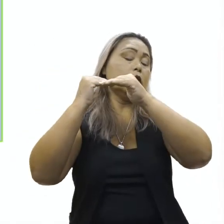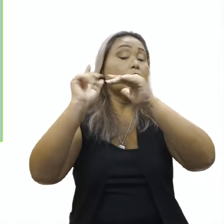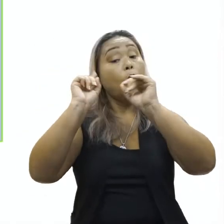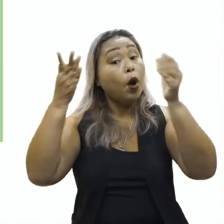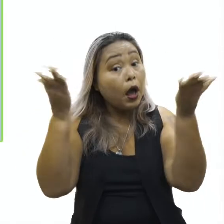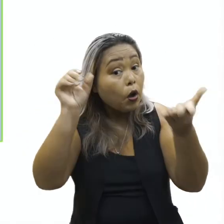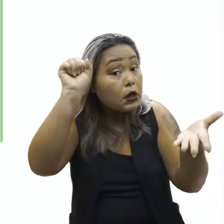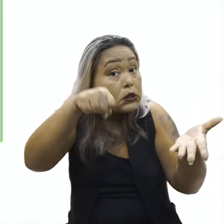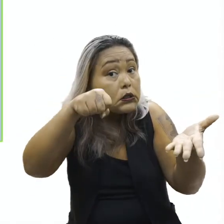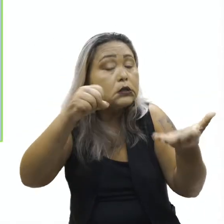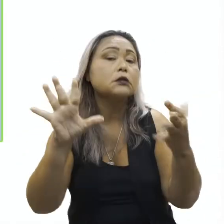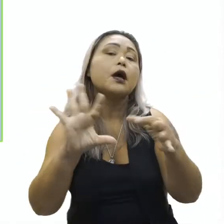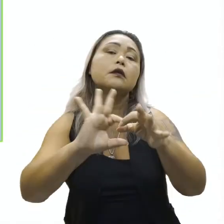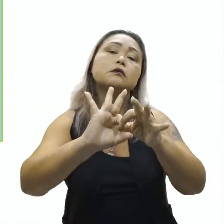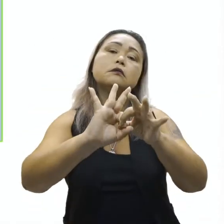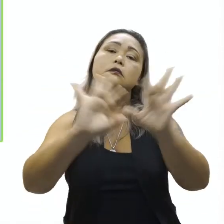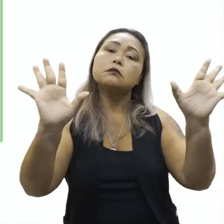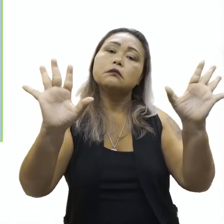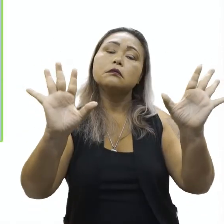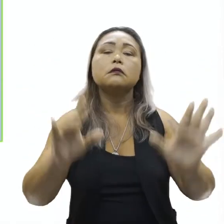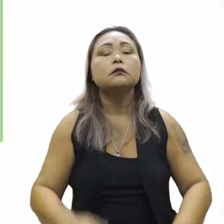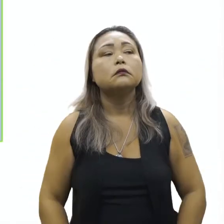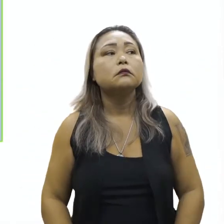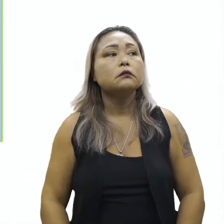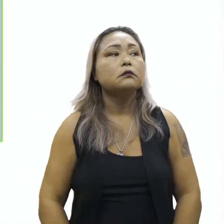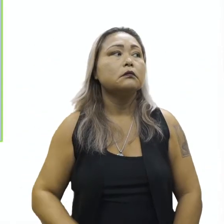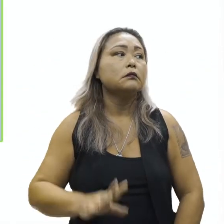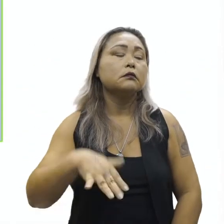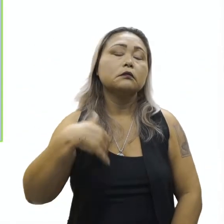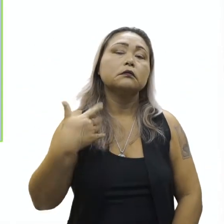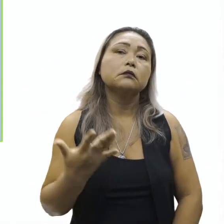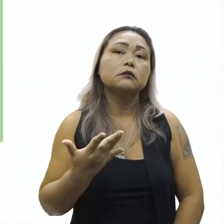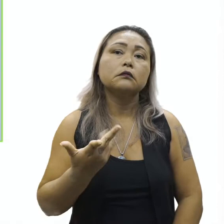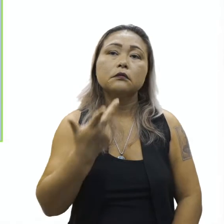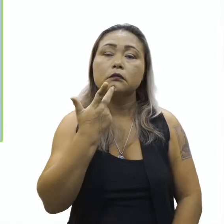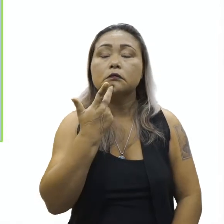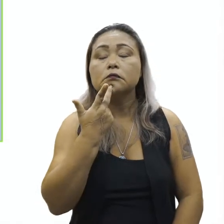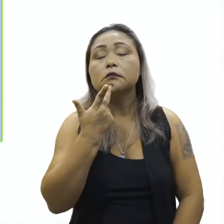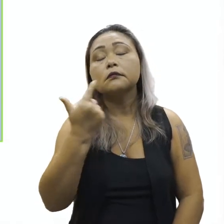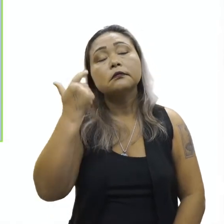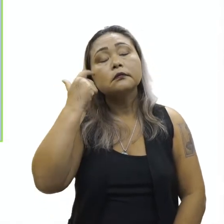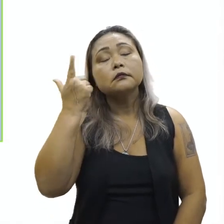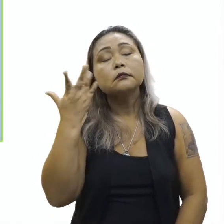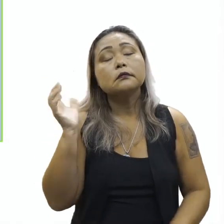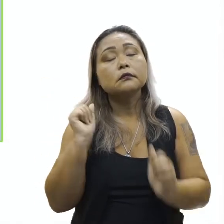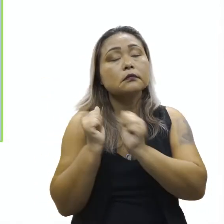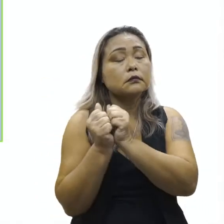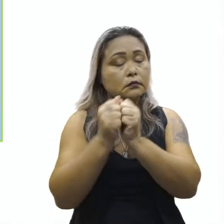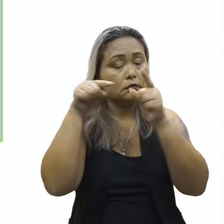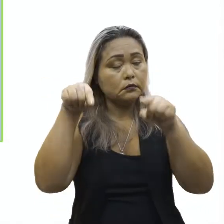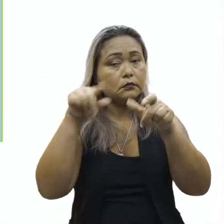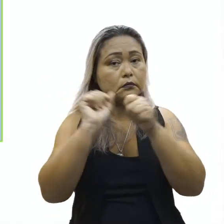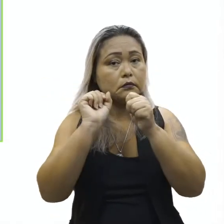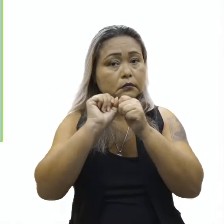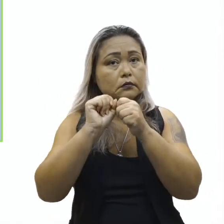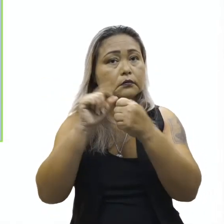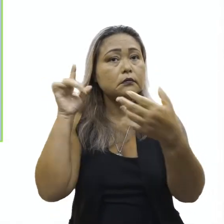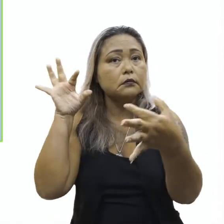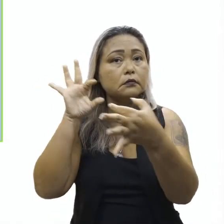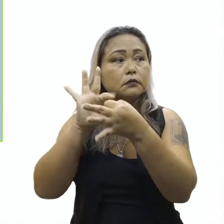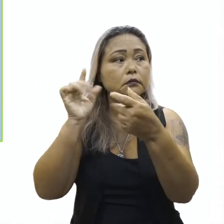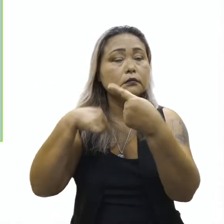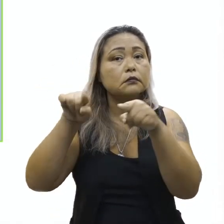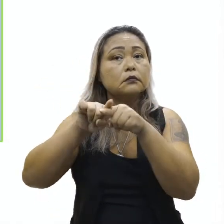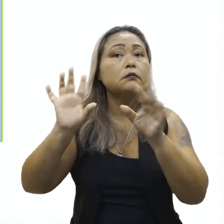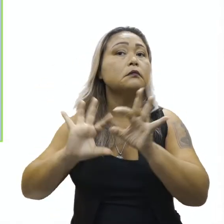liberdade. Então, nós vamos refletir juntos aqui, ó. De acordo com essas ideias liberais,